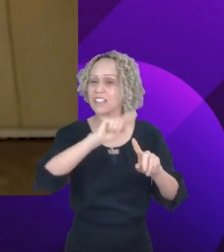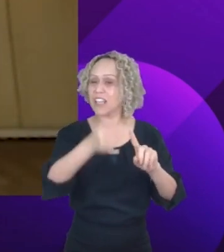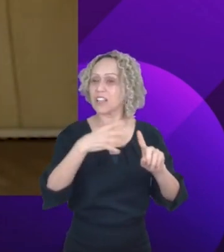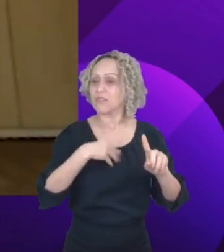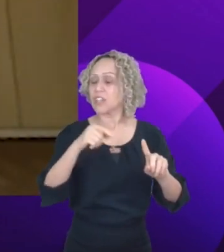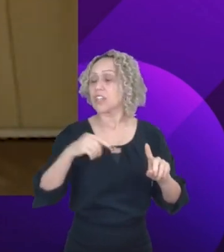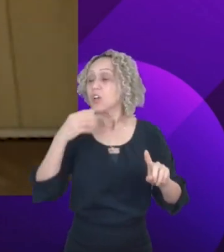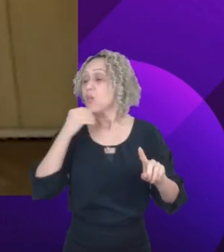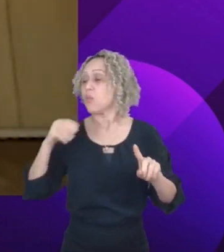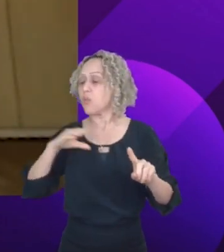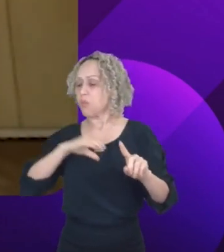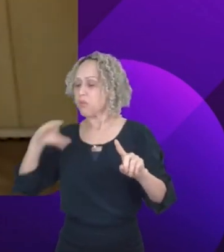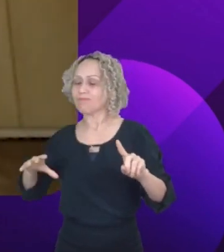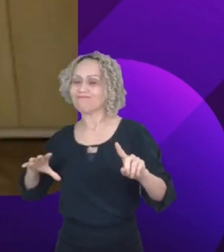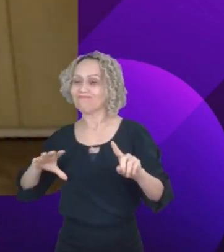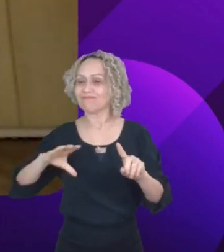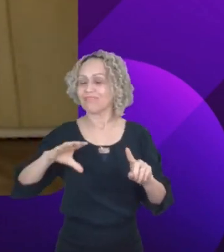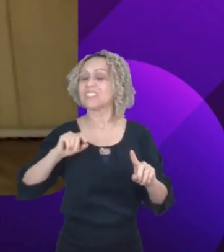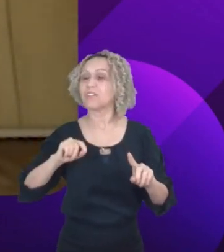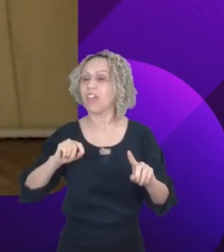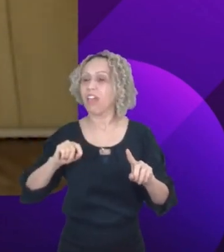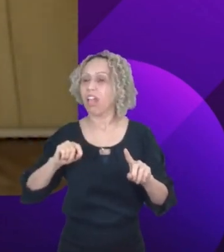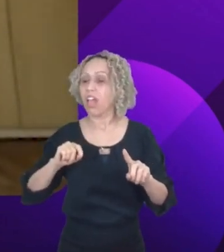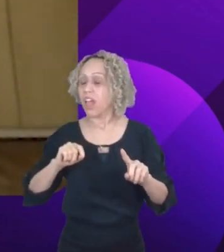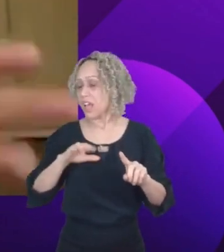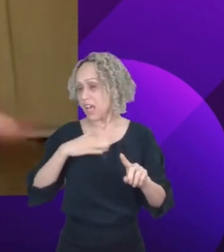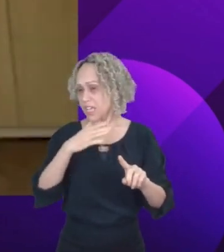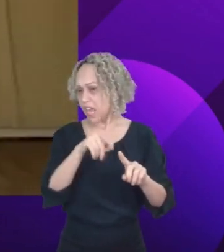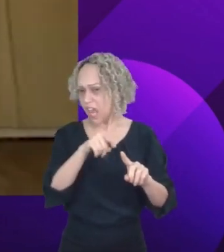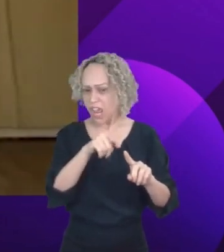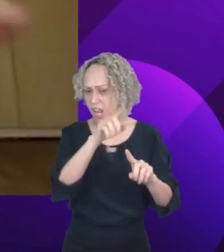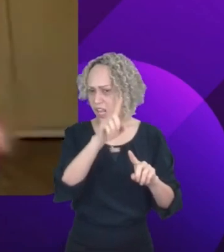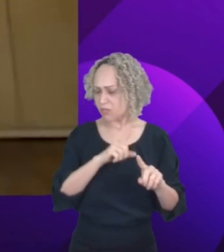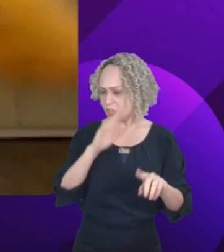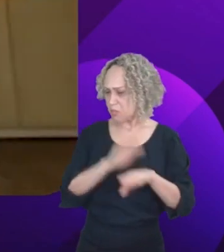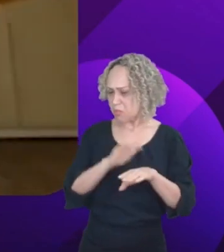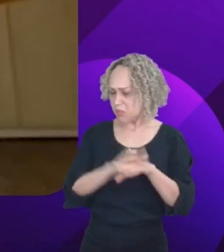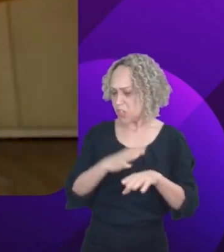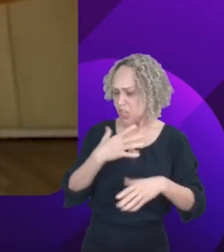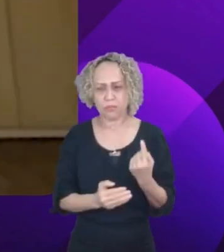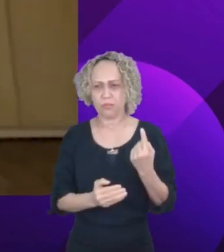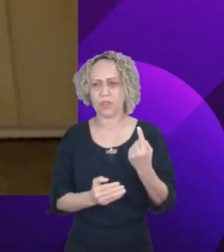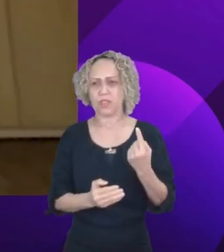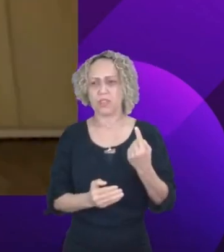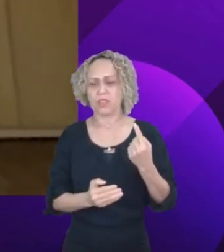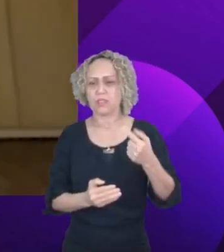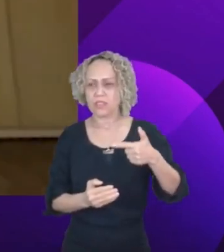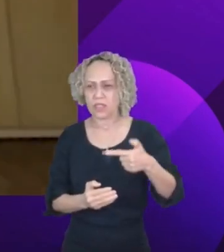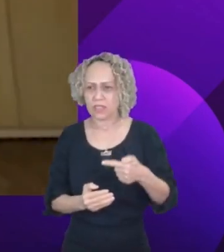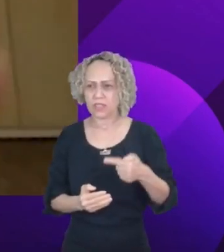ter direito à terra que é de uma determinada etnia indígena. Então, ele é um